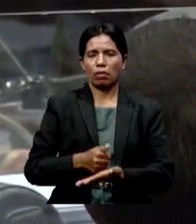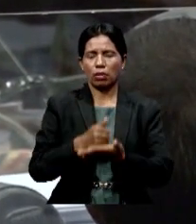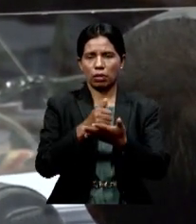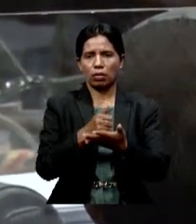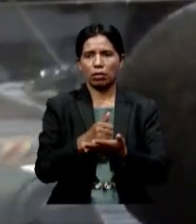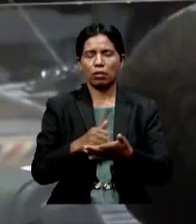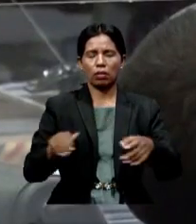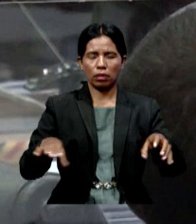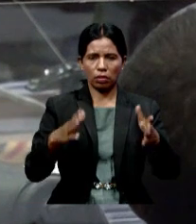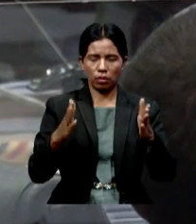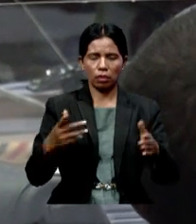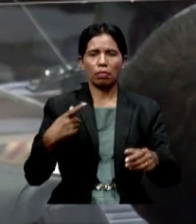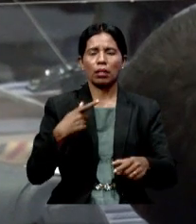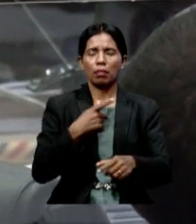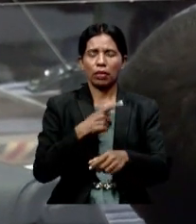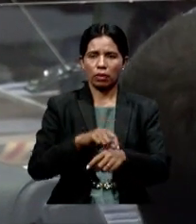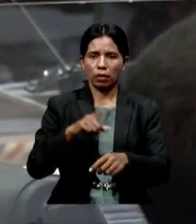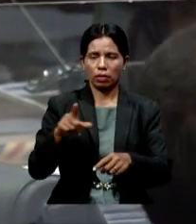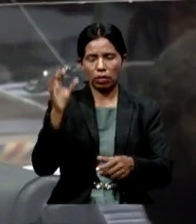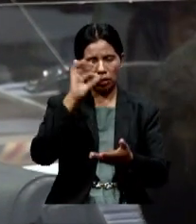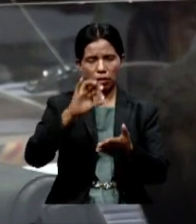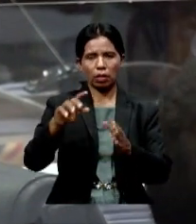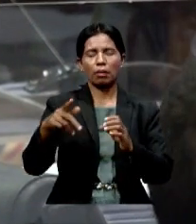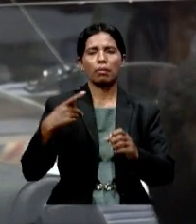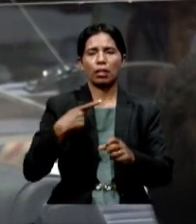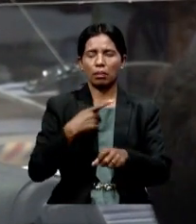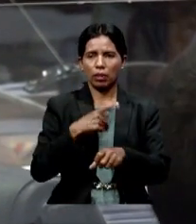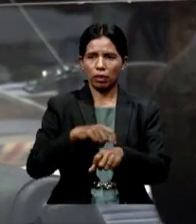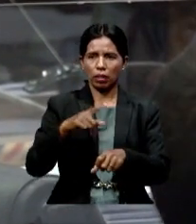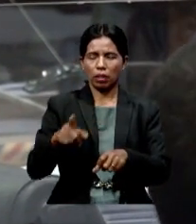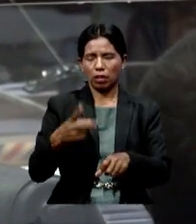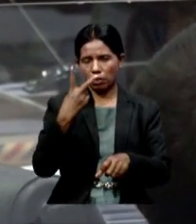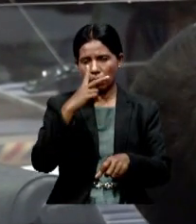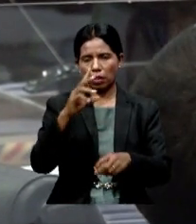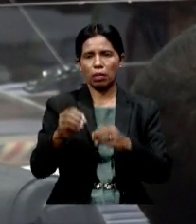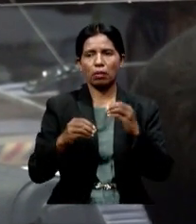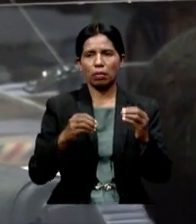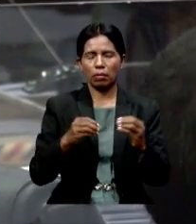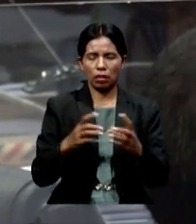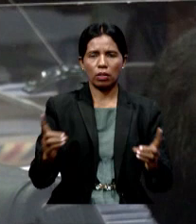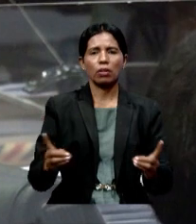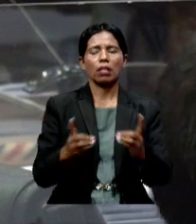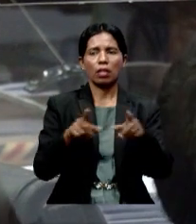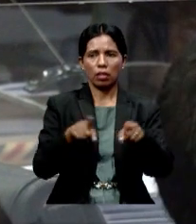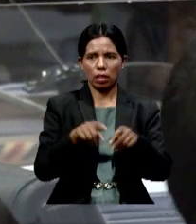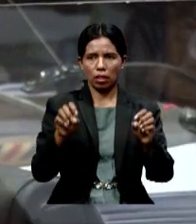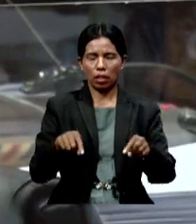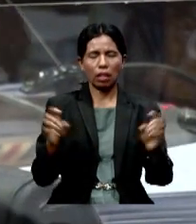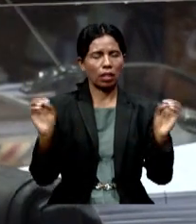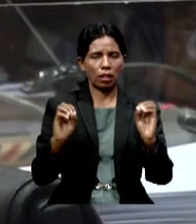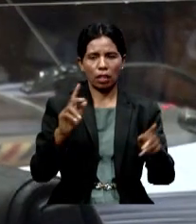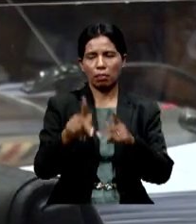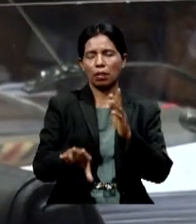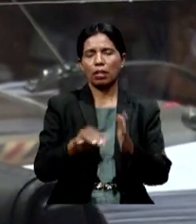durante serviço Parlamento Nacional ne liu ba secretário Parlamento Nacional ne ba area sundu Sirá ne sane galai tambe emambalo